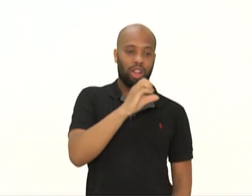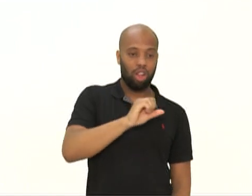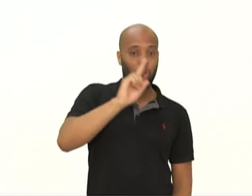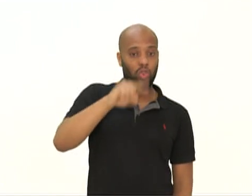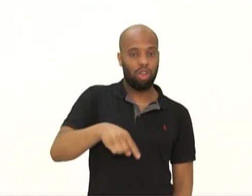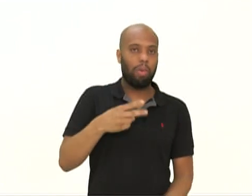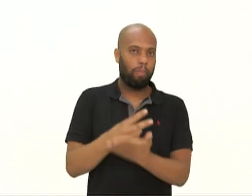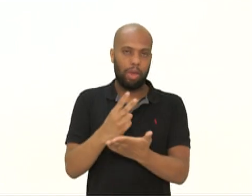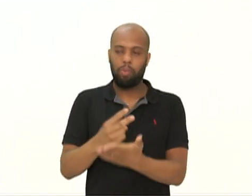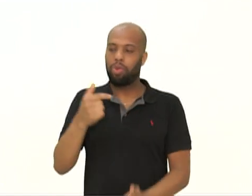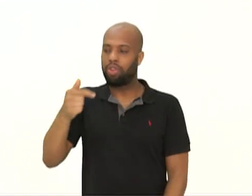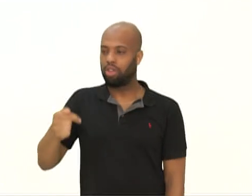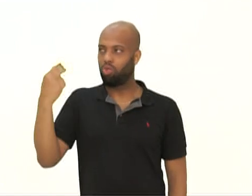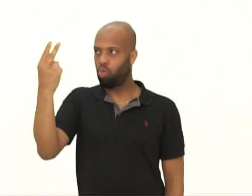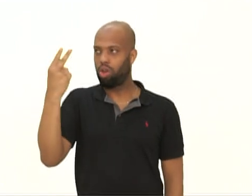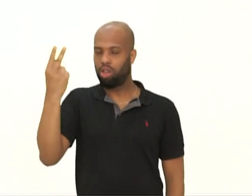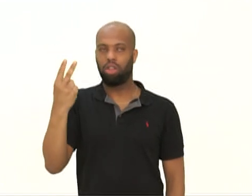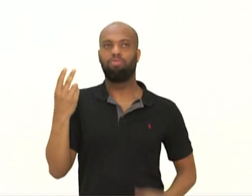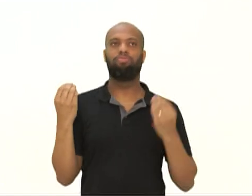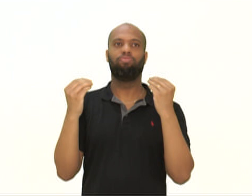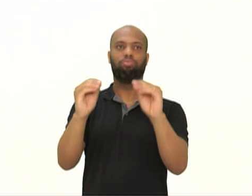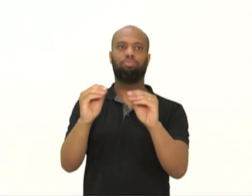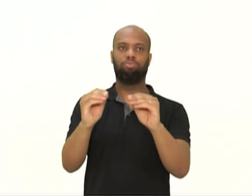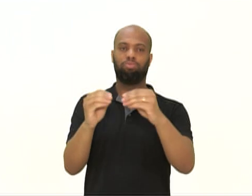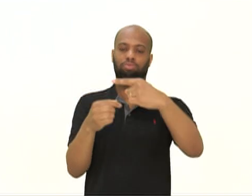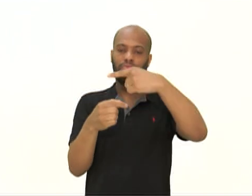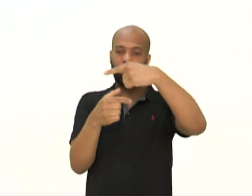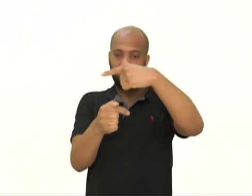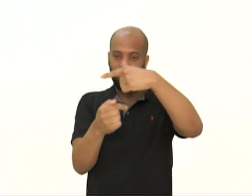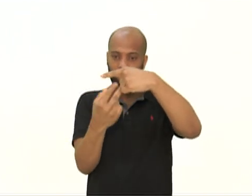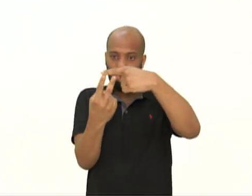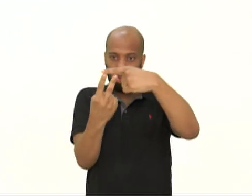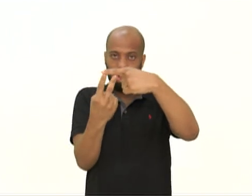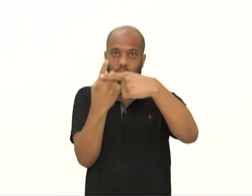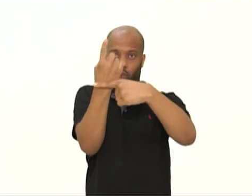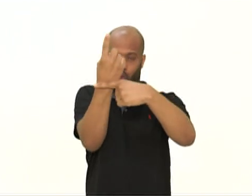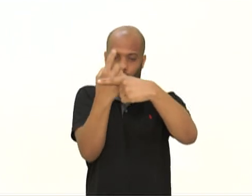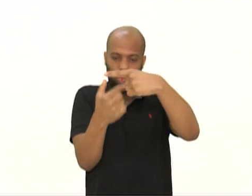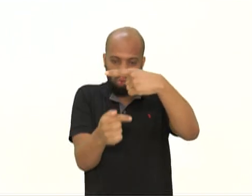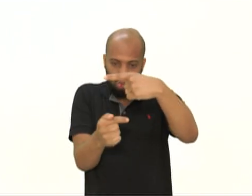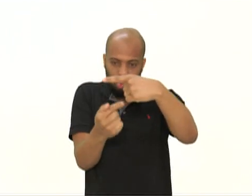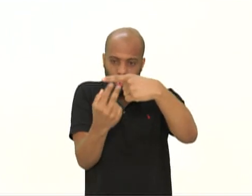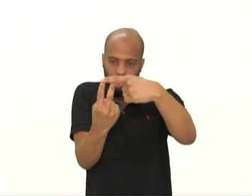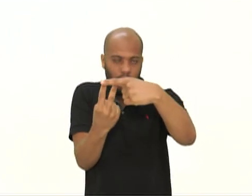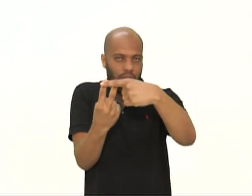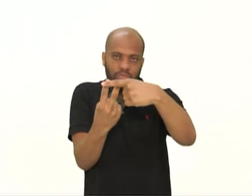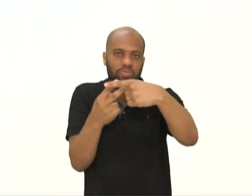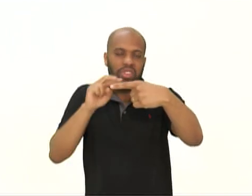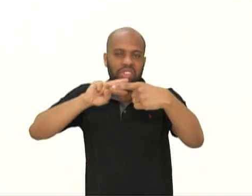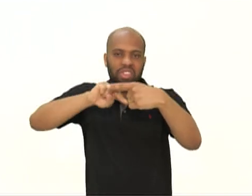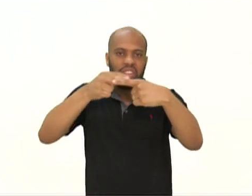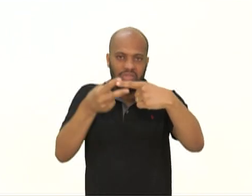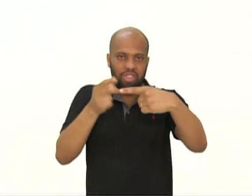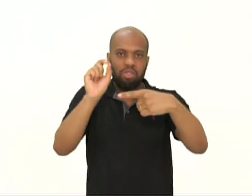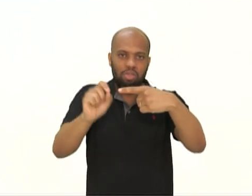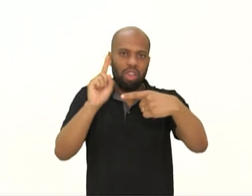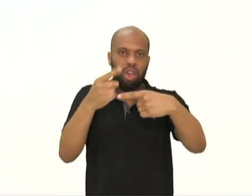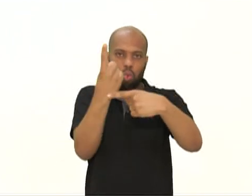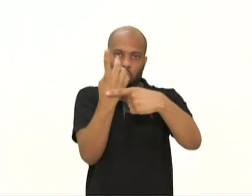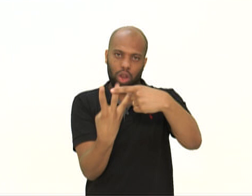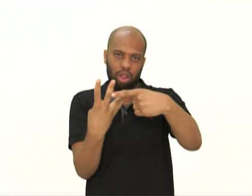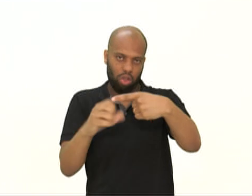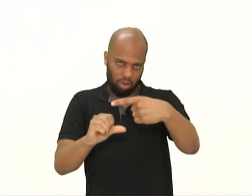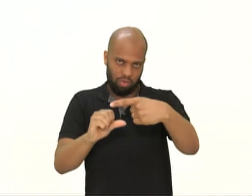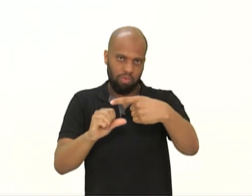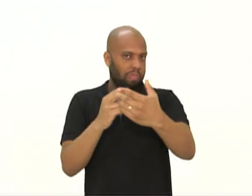a menos 2 nesse caso. Aí a gente fica com essa igualdade. O 7 elevado a 2x igual a 7 elevado a